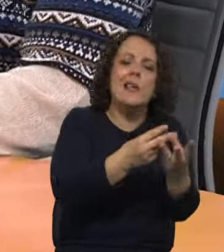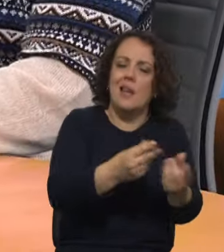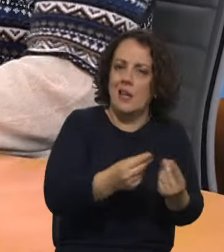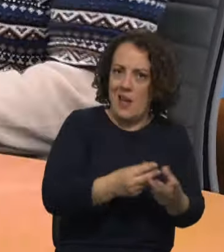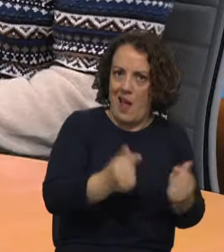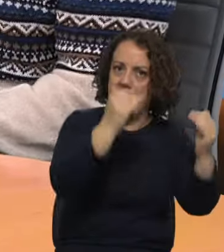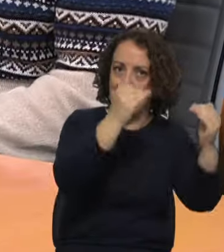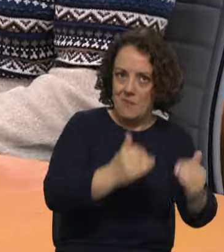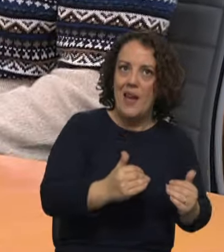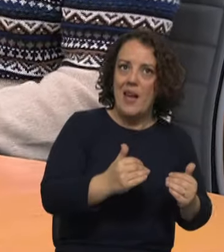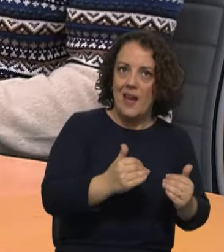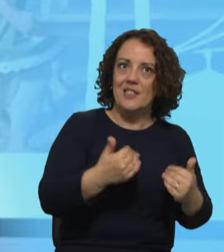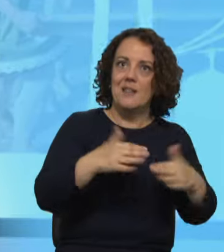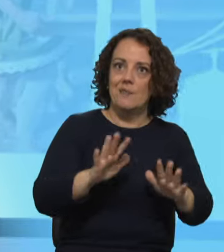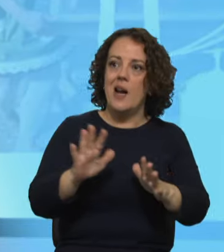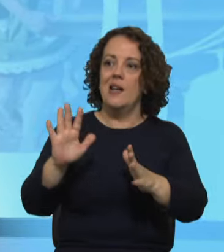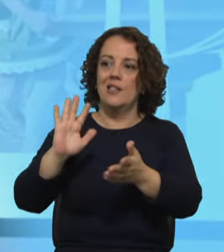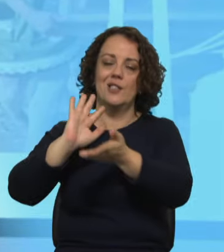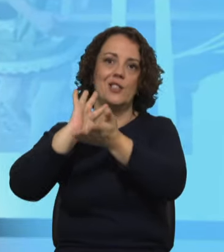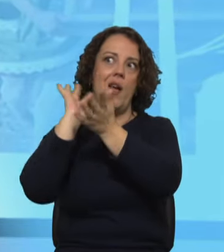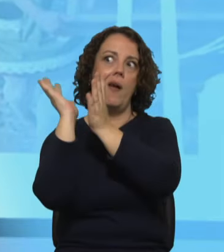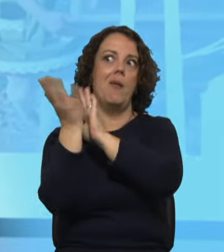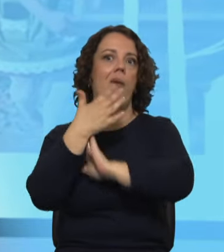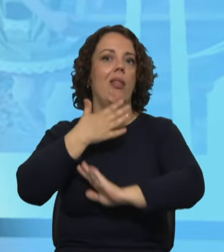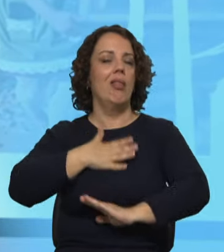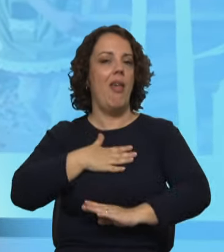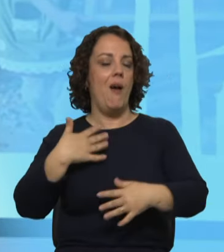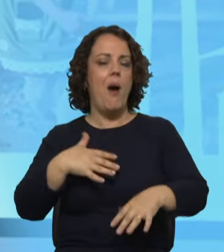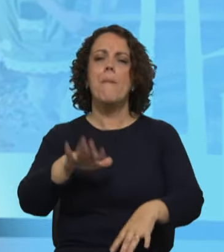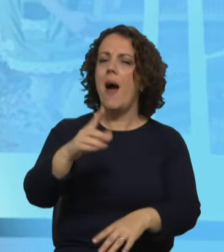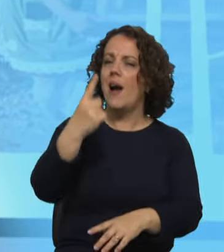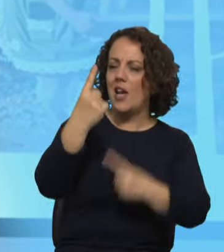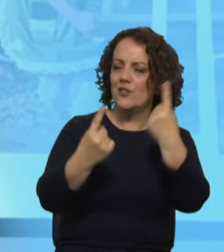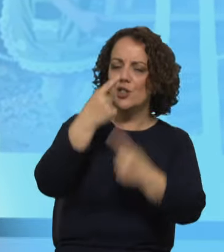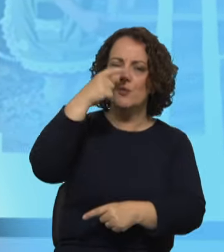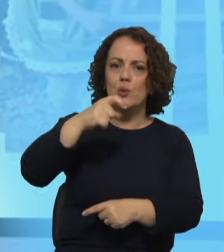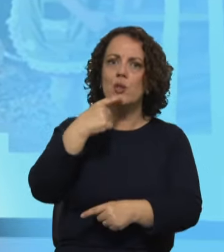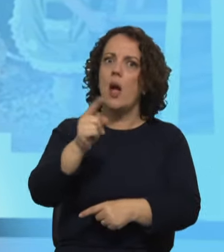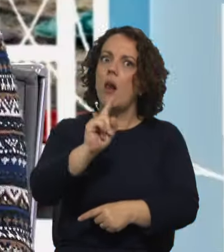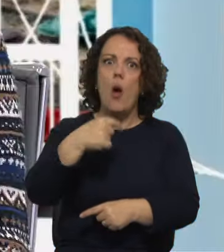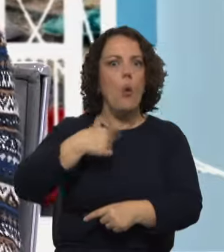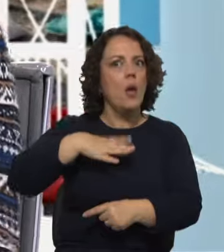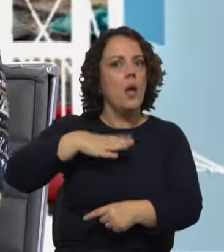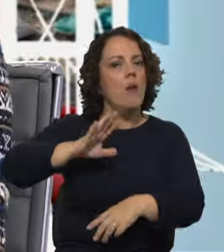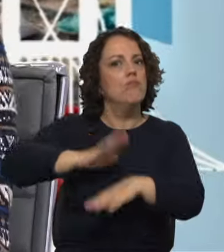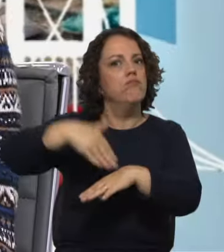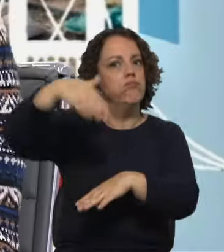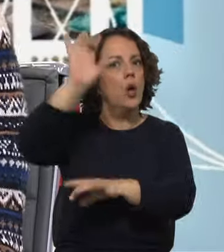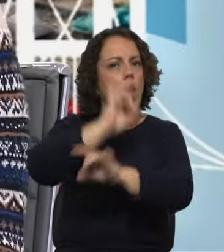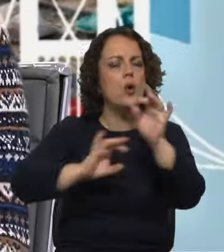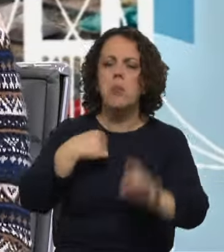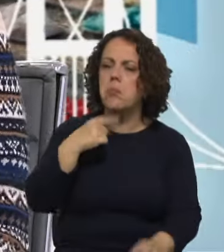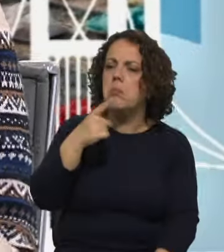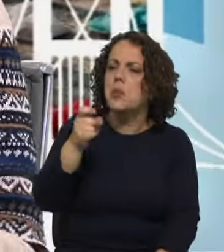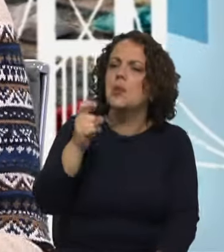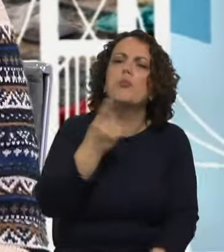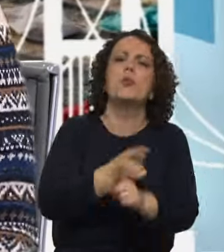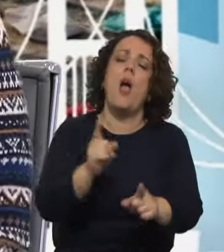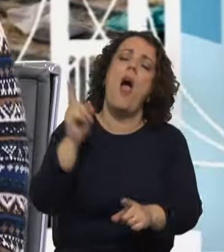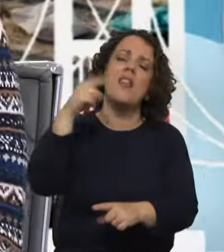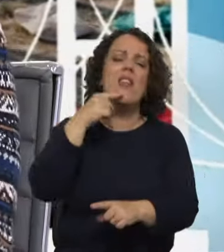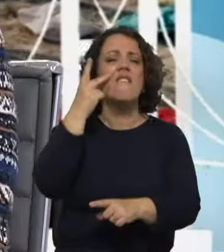que mcho que havia um exemplo muito giro que as pessoas diziam Ah não nós também Queremos ir para a Europa e eu Nós perguntávamos porquê Ah sim porque a